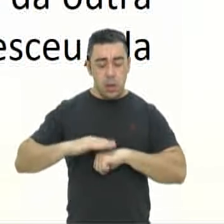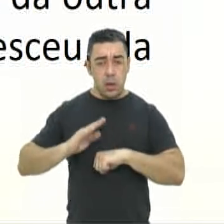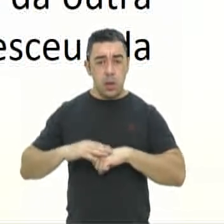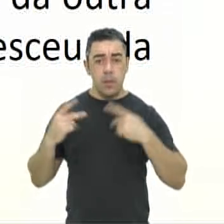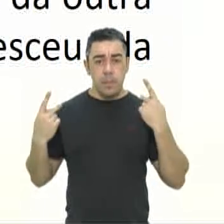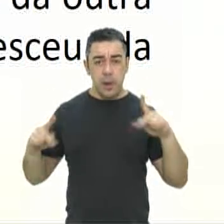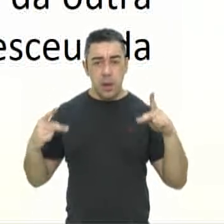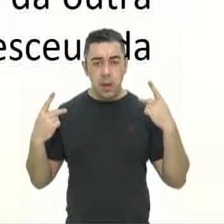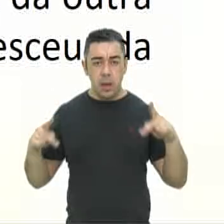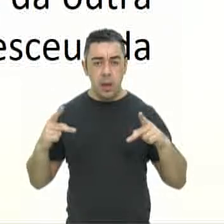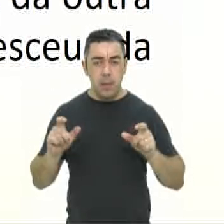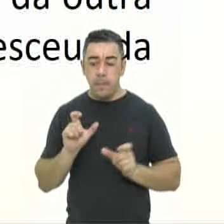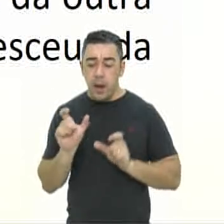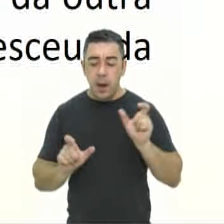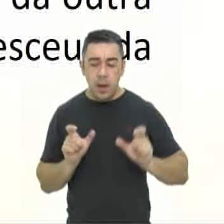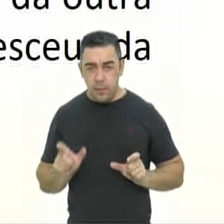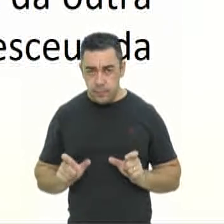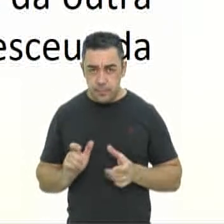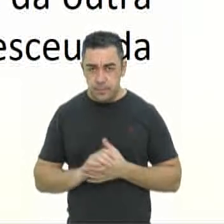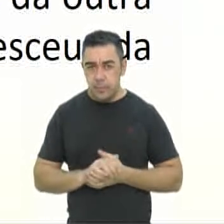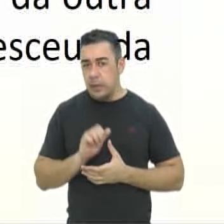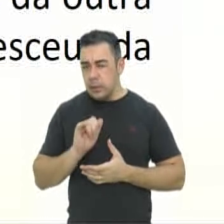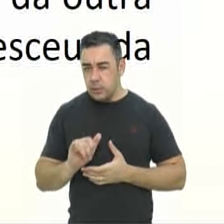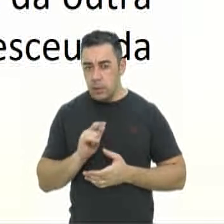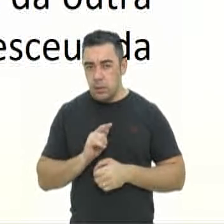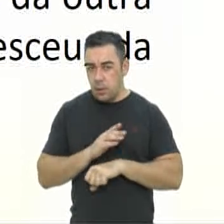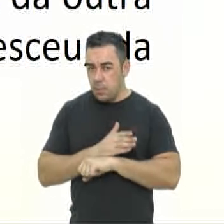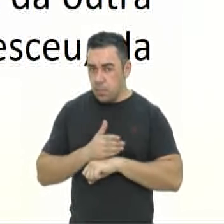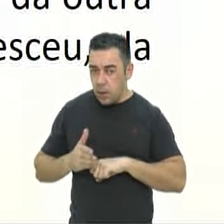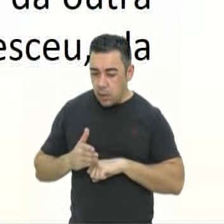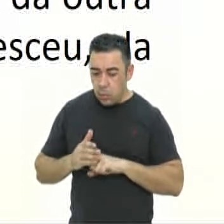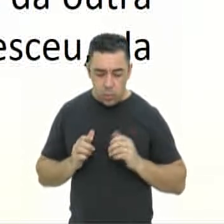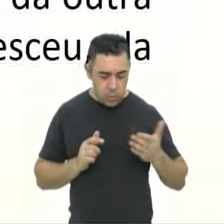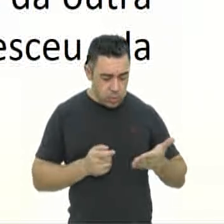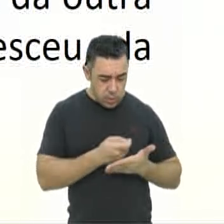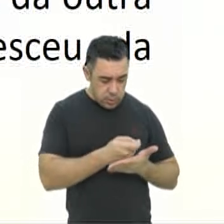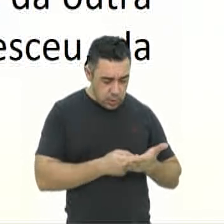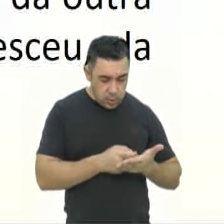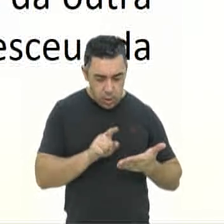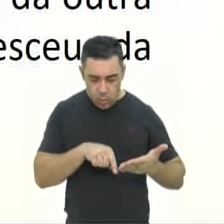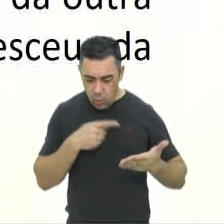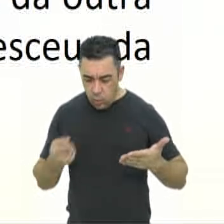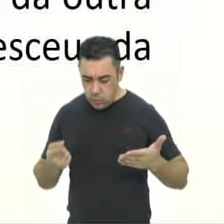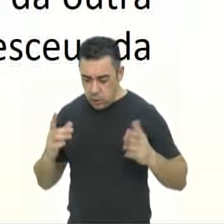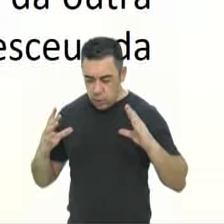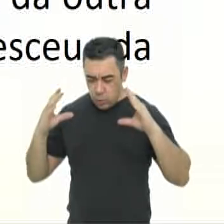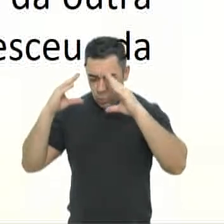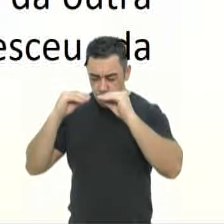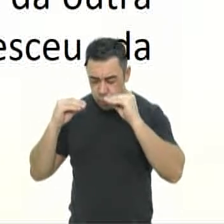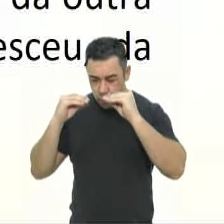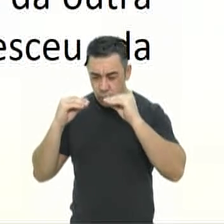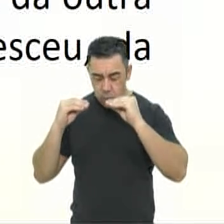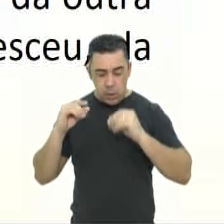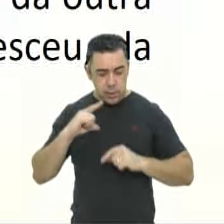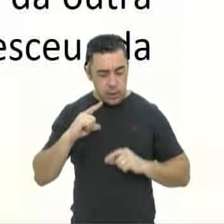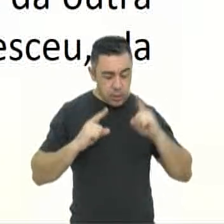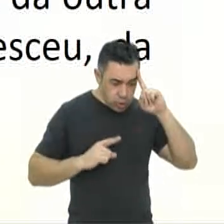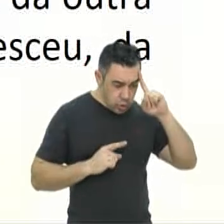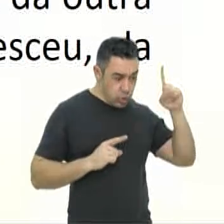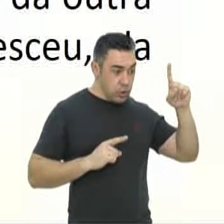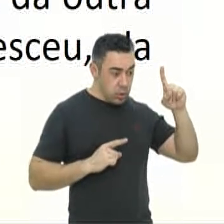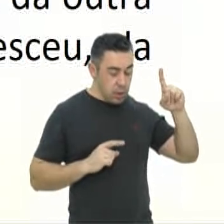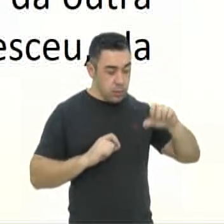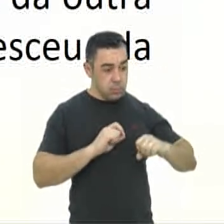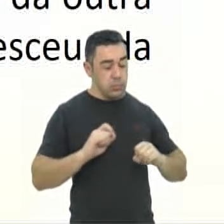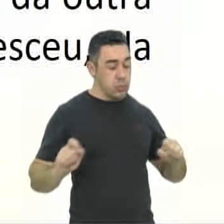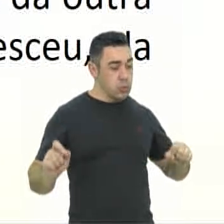de palavras. Se de uma parte está branco, da outra há de estar negro. Se de uma parte está dia, da